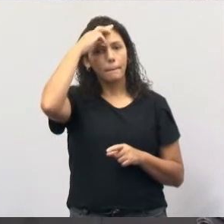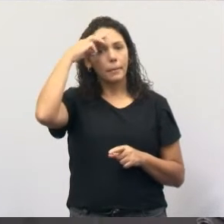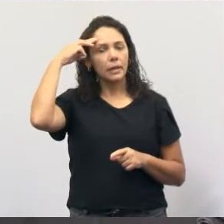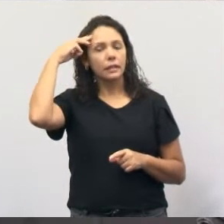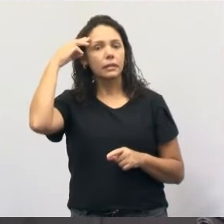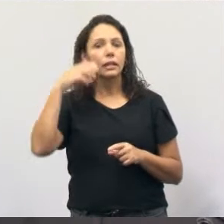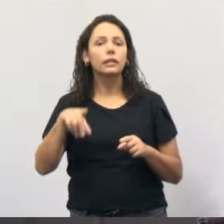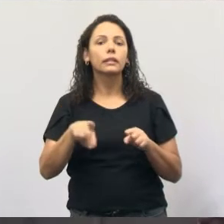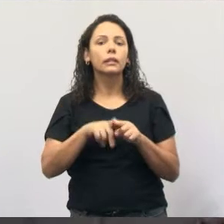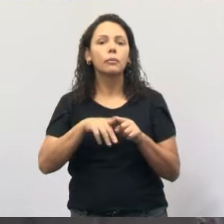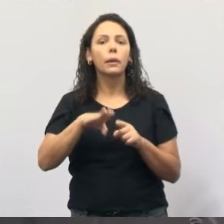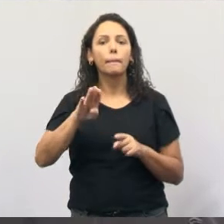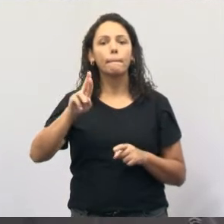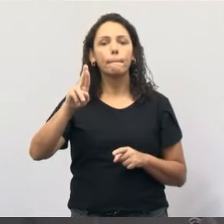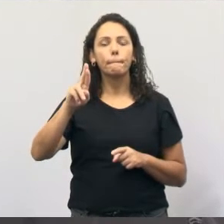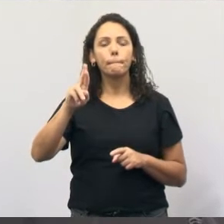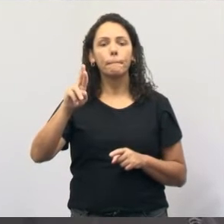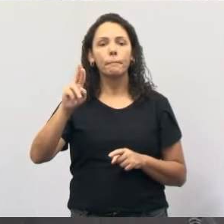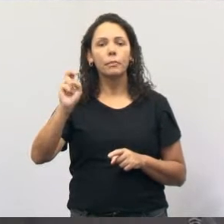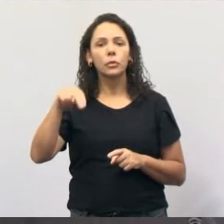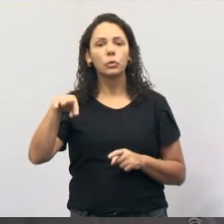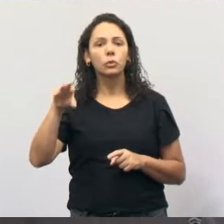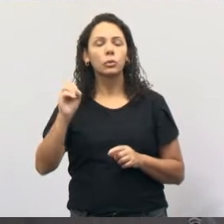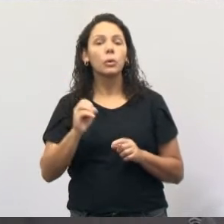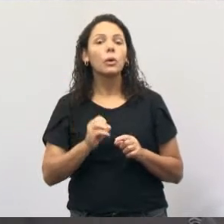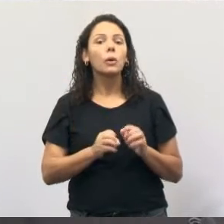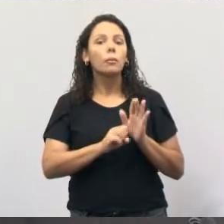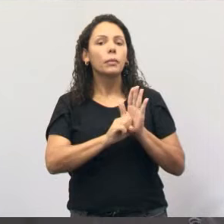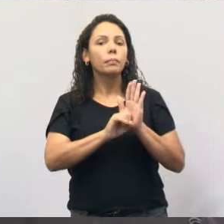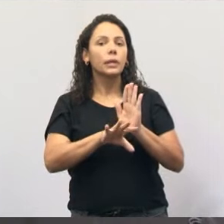Castro, por ter sugerido aos autores do projeto esse